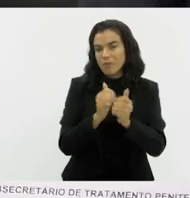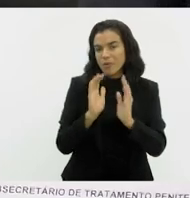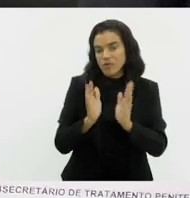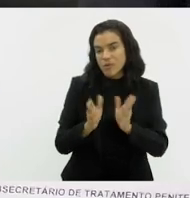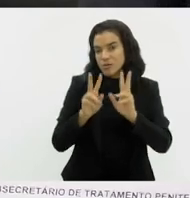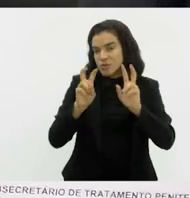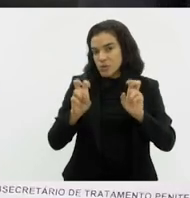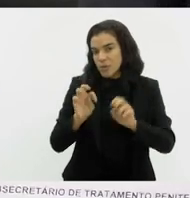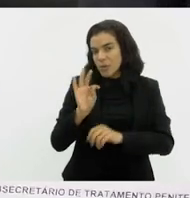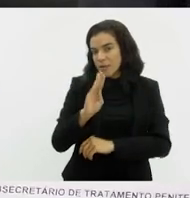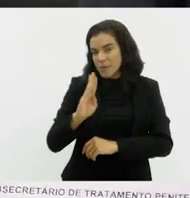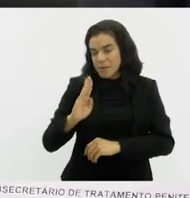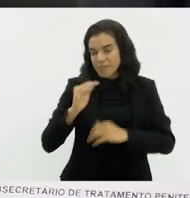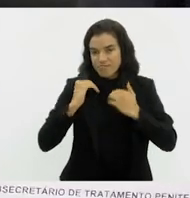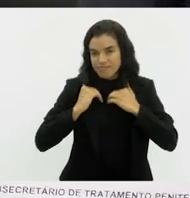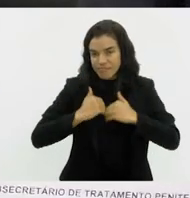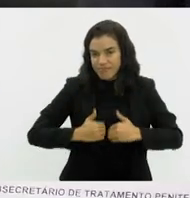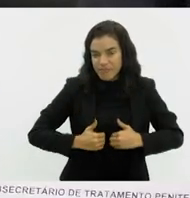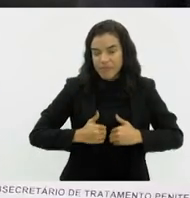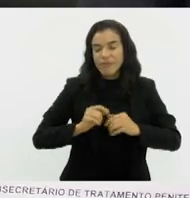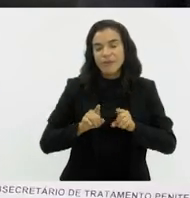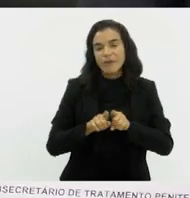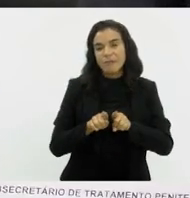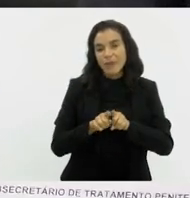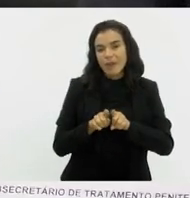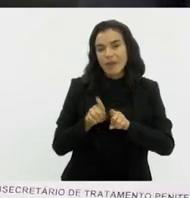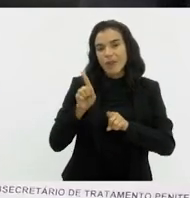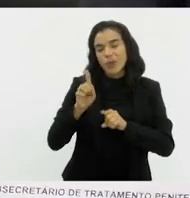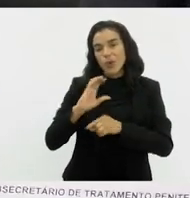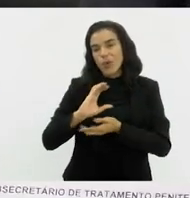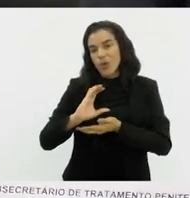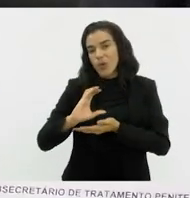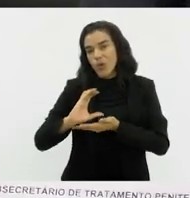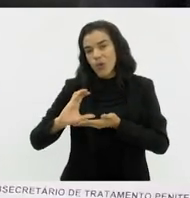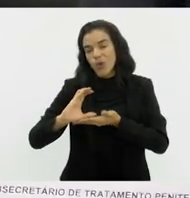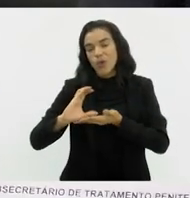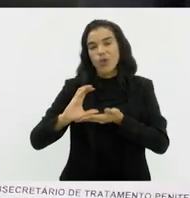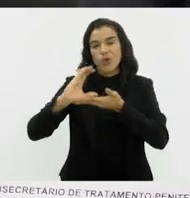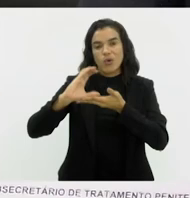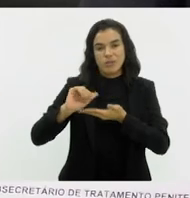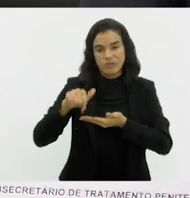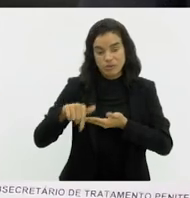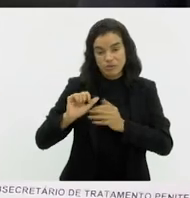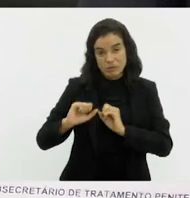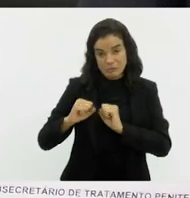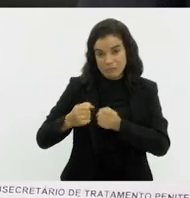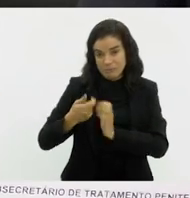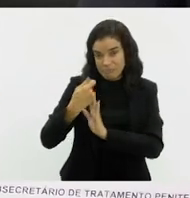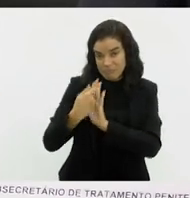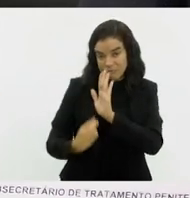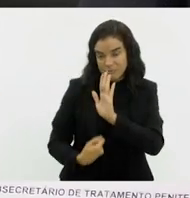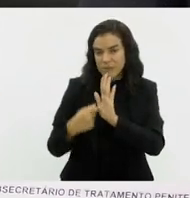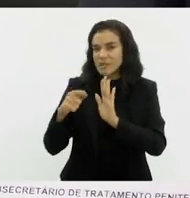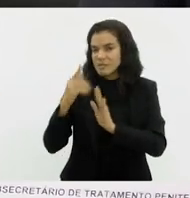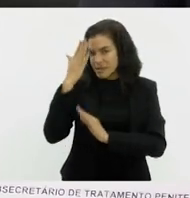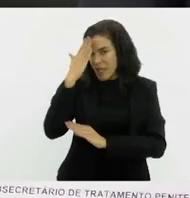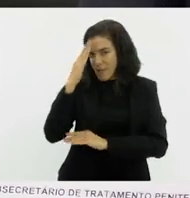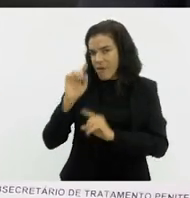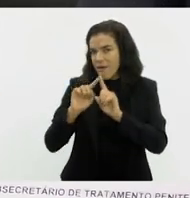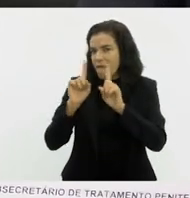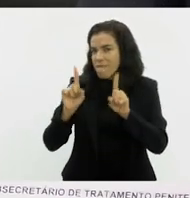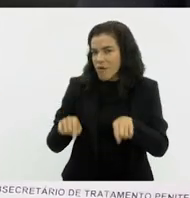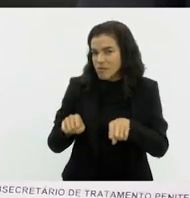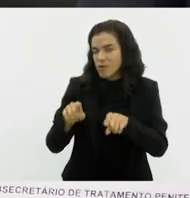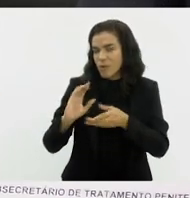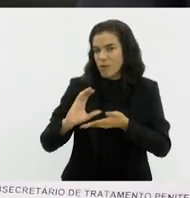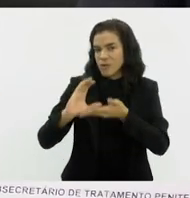da tuberculose já colocou isso muito bem, e lá no Conselho a gente faz essa defesa. Acho que todos já sabem aqui qual é a função do Conselho. O